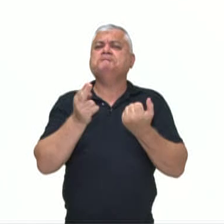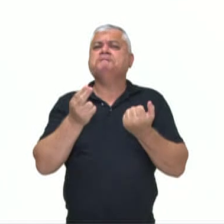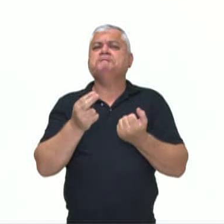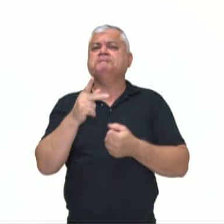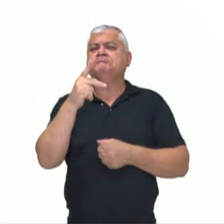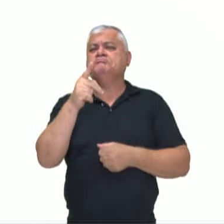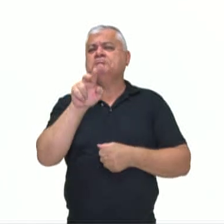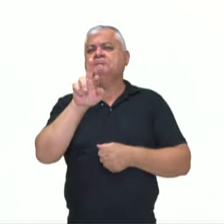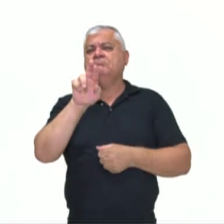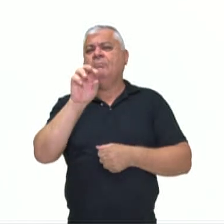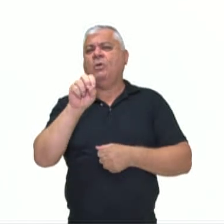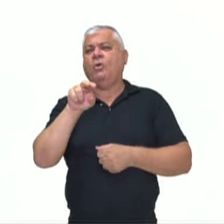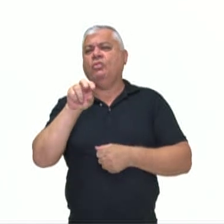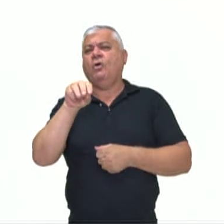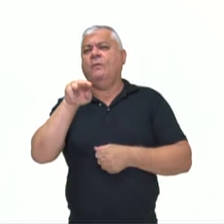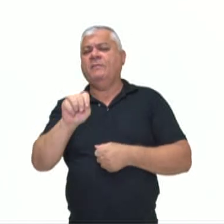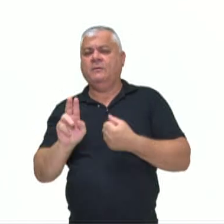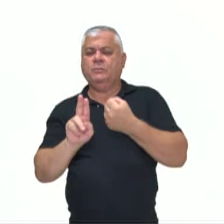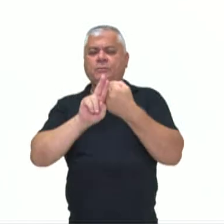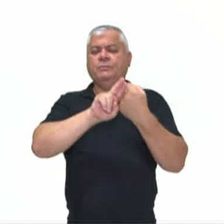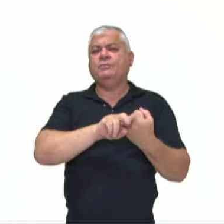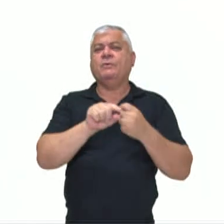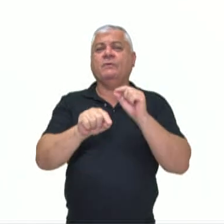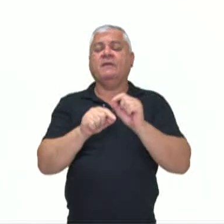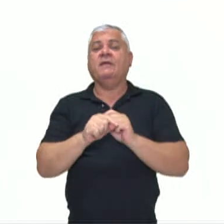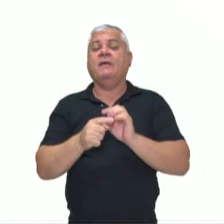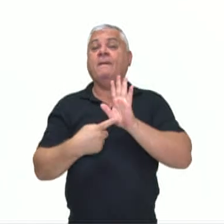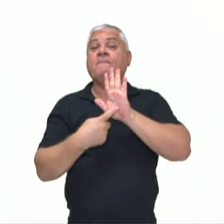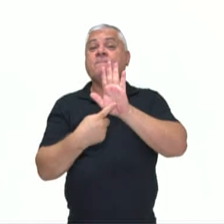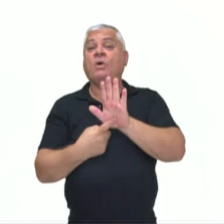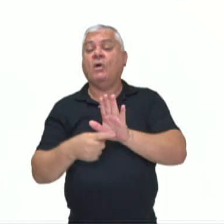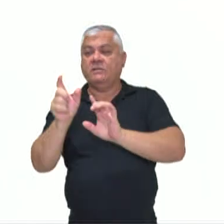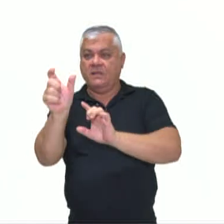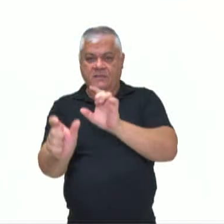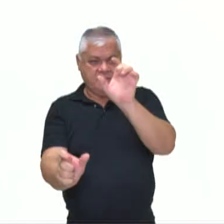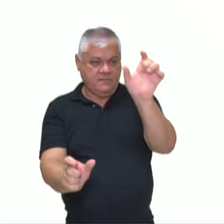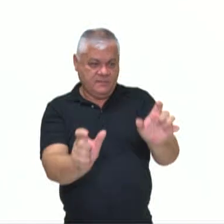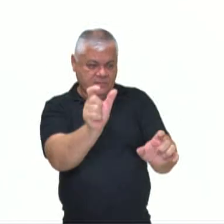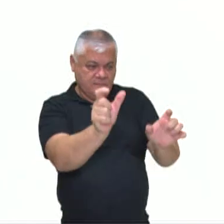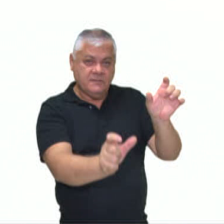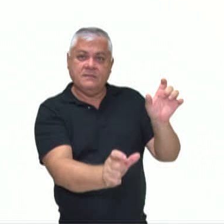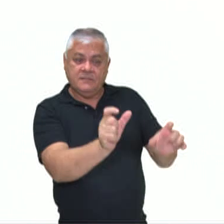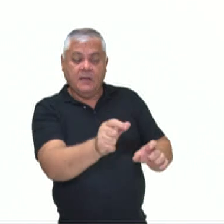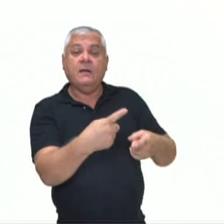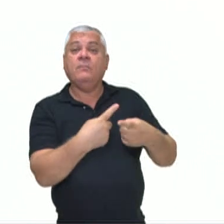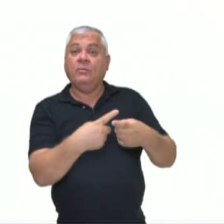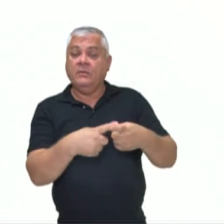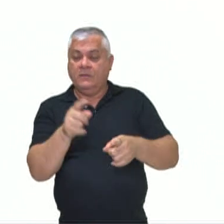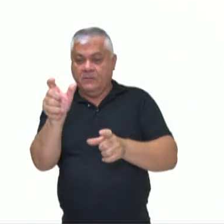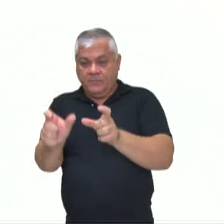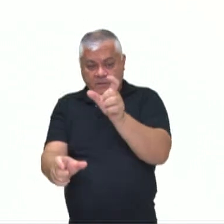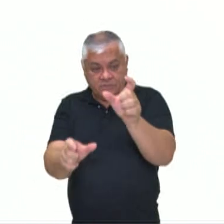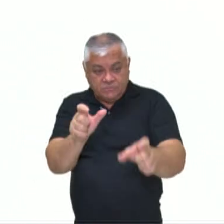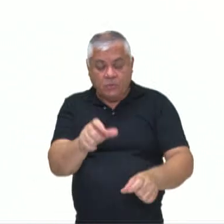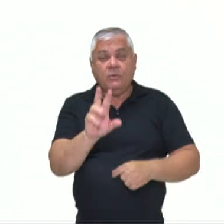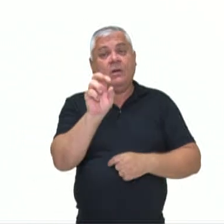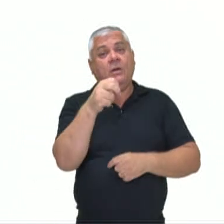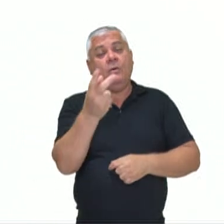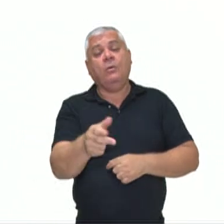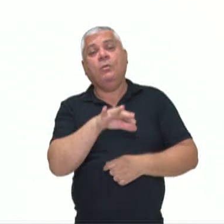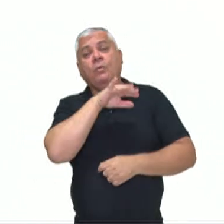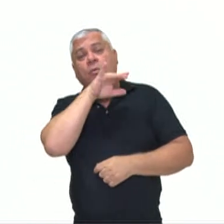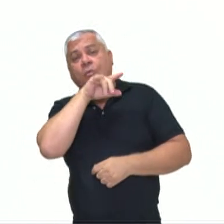São palavras que representam os participantes de um discurso, já que se trata de pessoas, animais ou